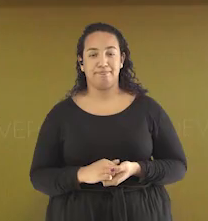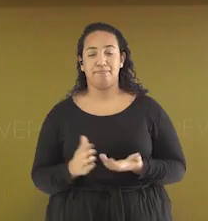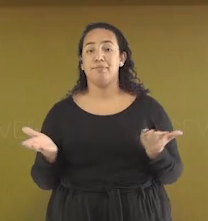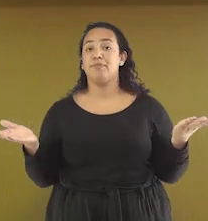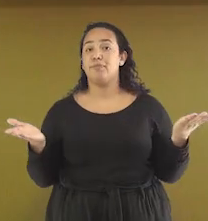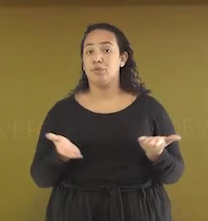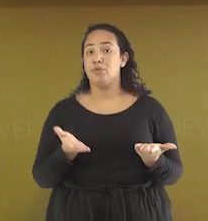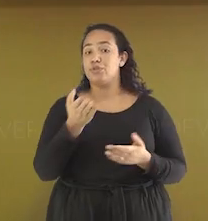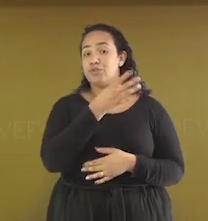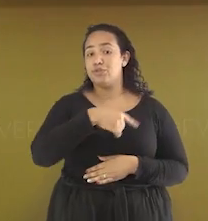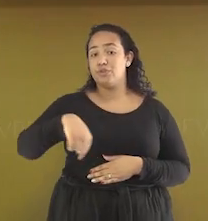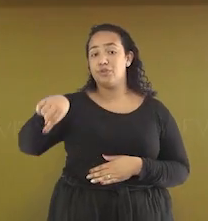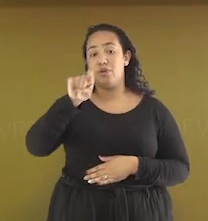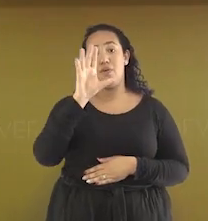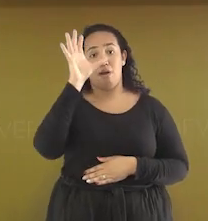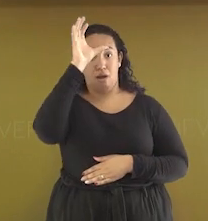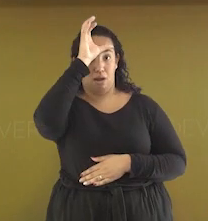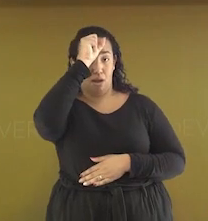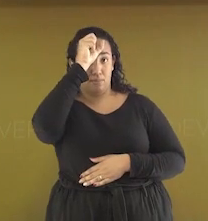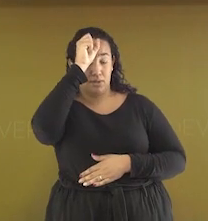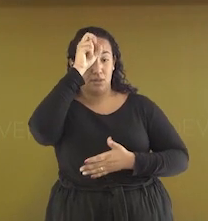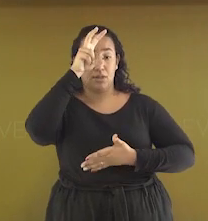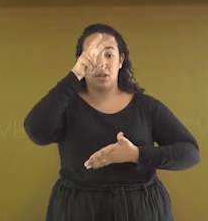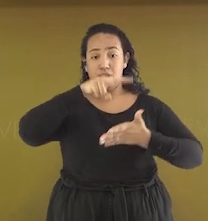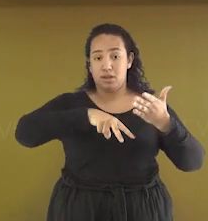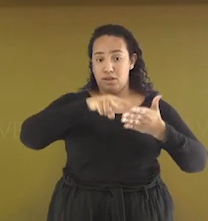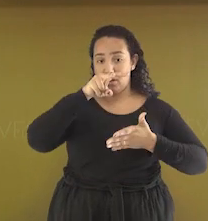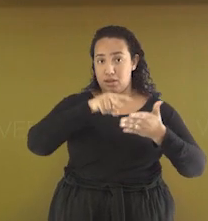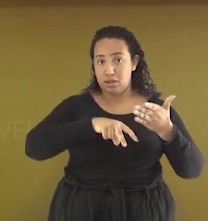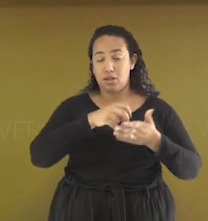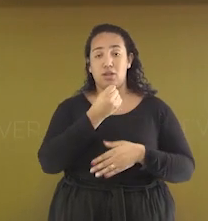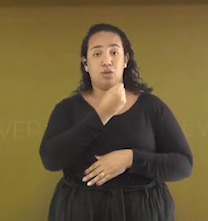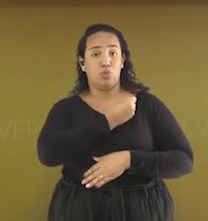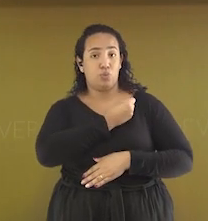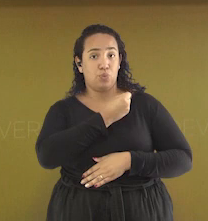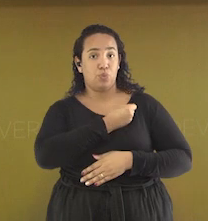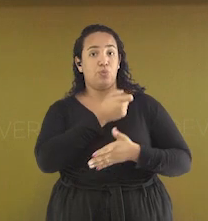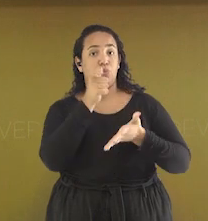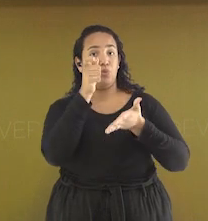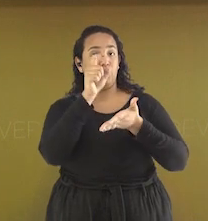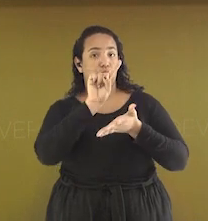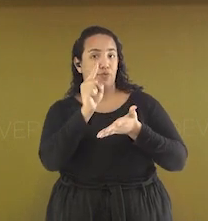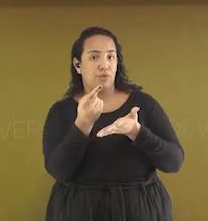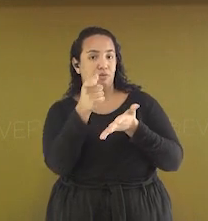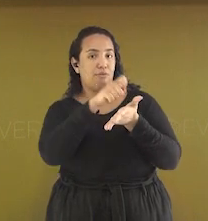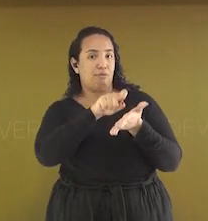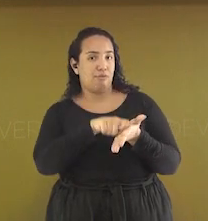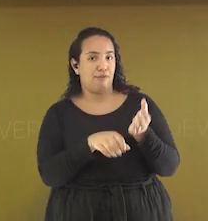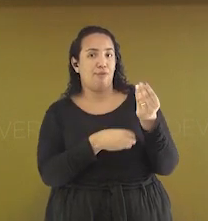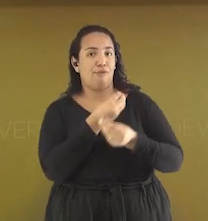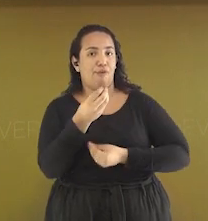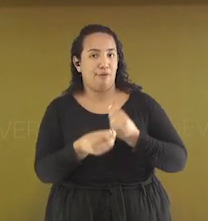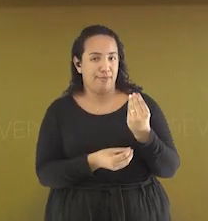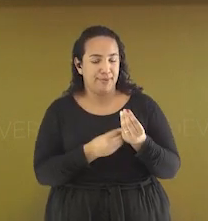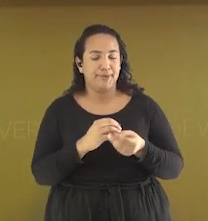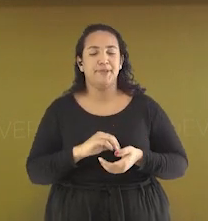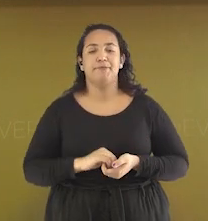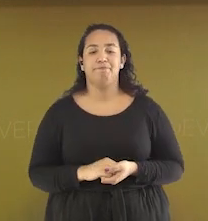comigo! Hoje vamos aprender sobre como ler e escrever números